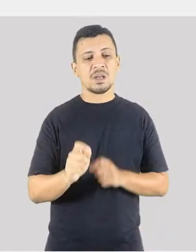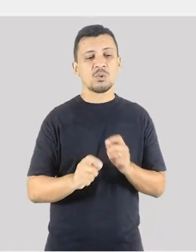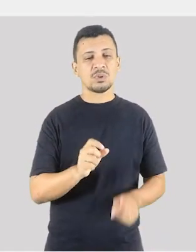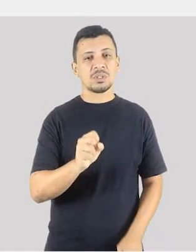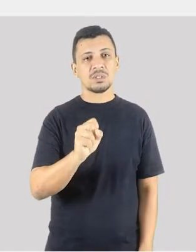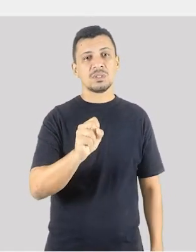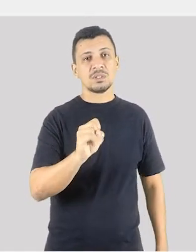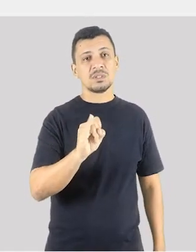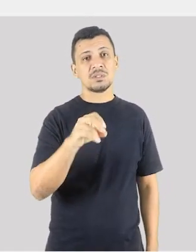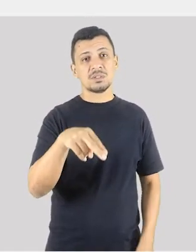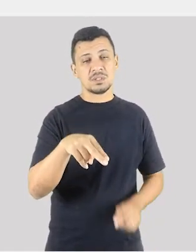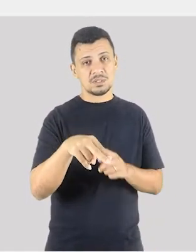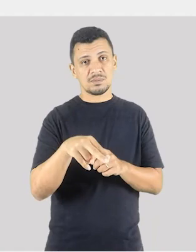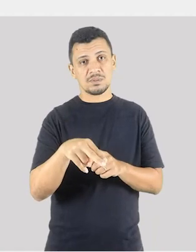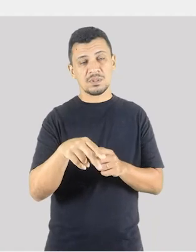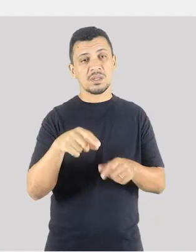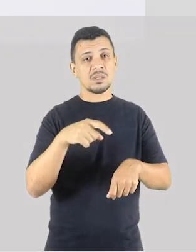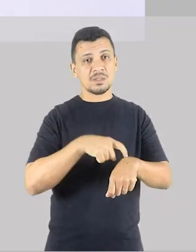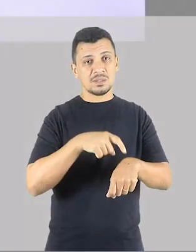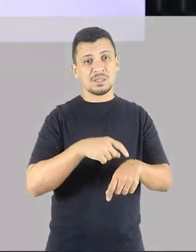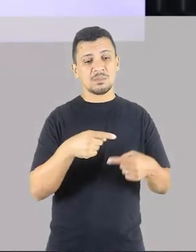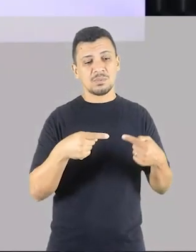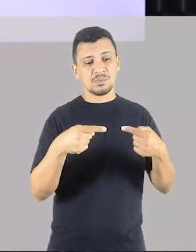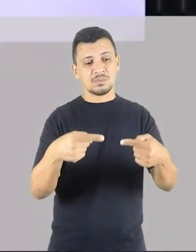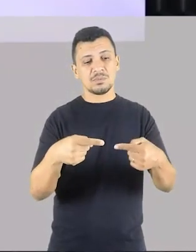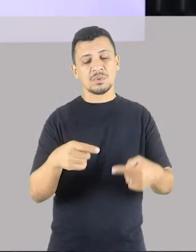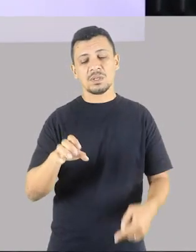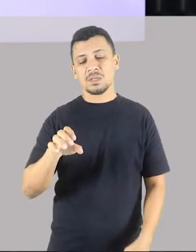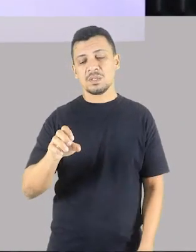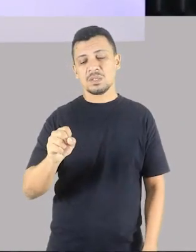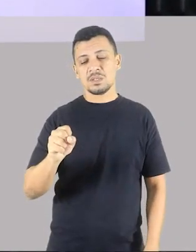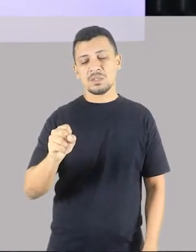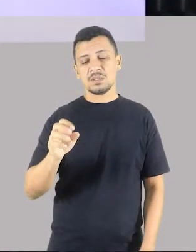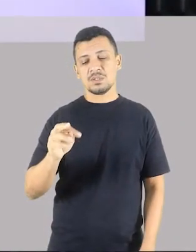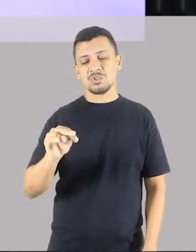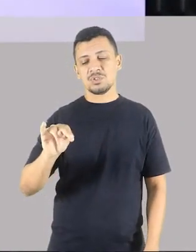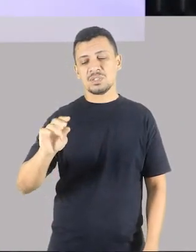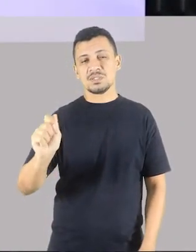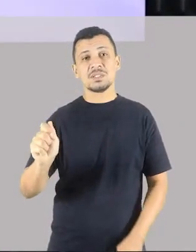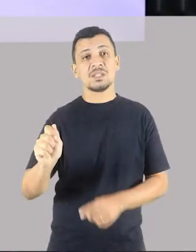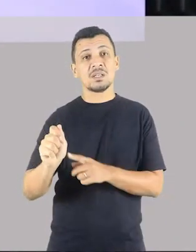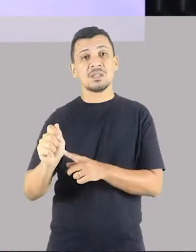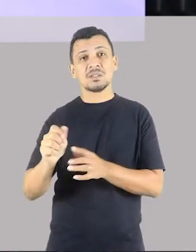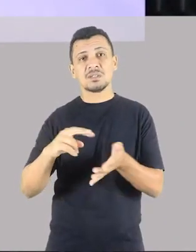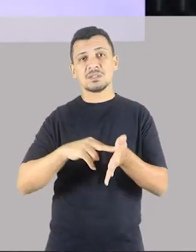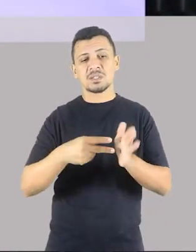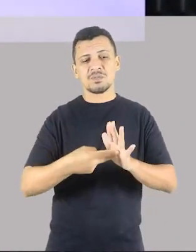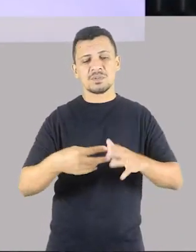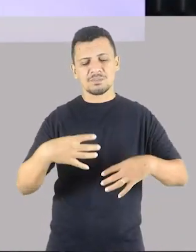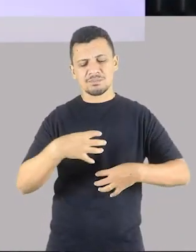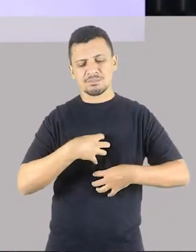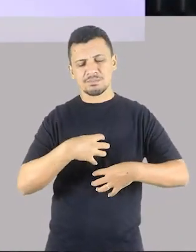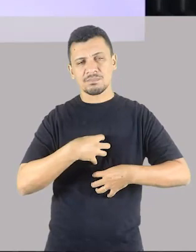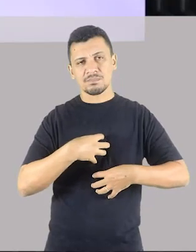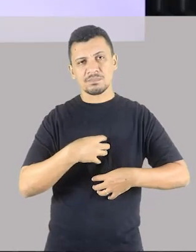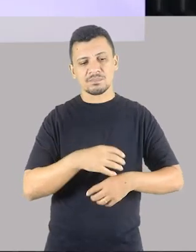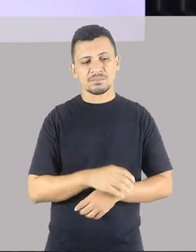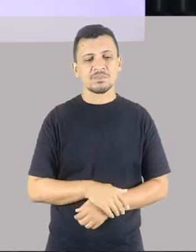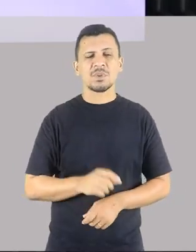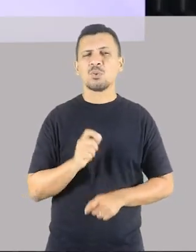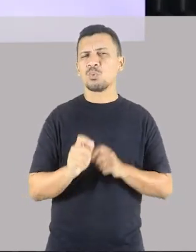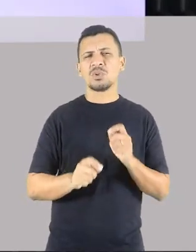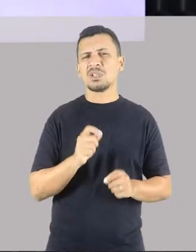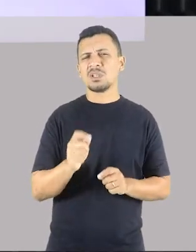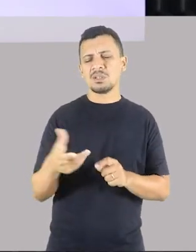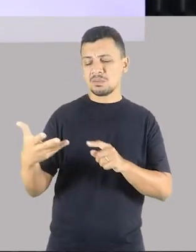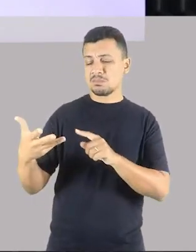que significa ao mesmo tempo e estesia significa sentido, tá bom? Então vamos lá, o que é sinestesia?